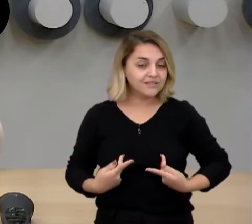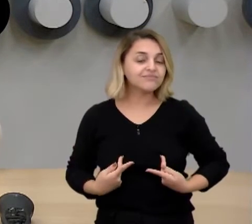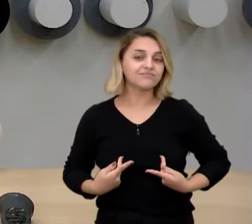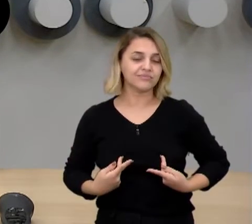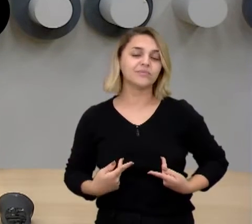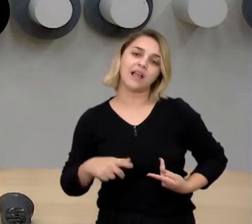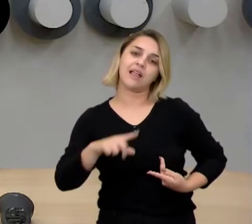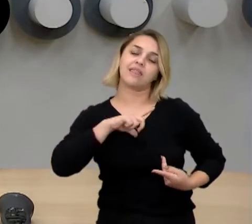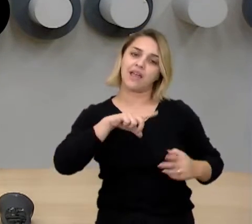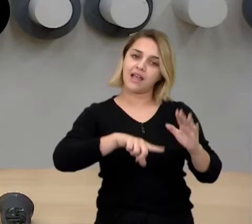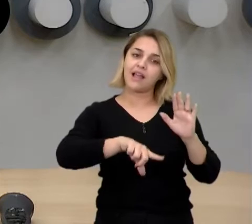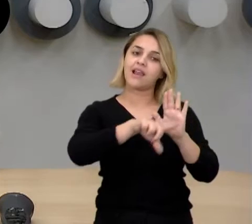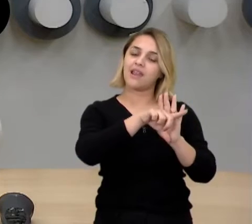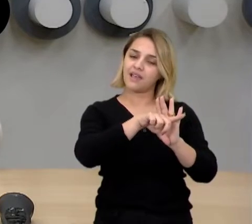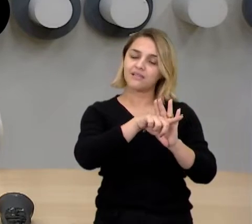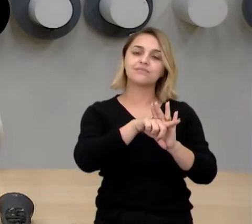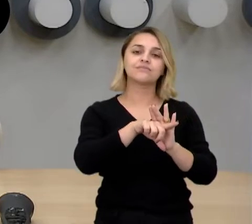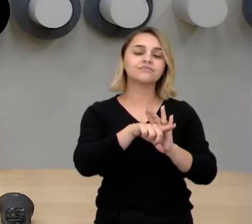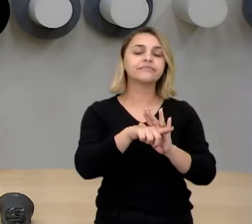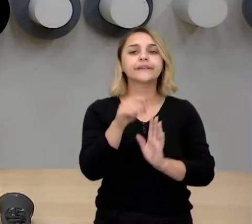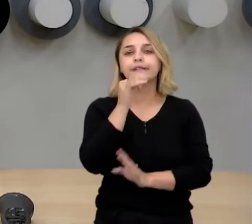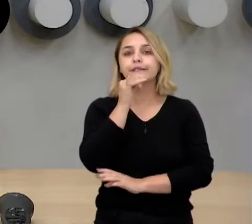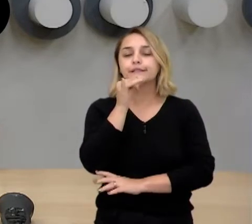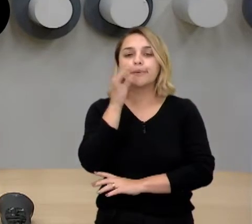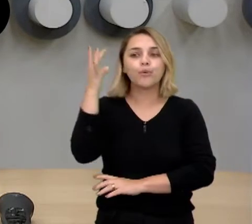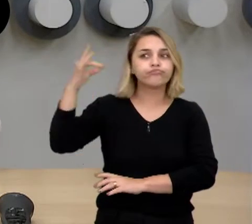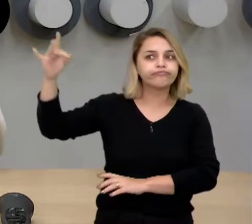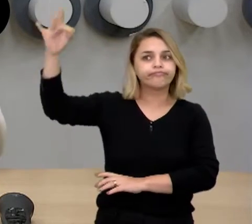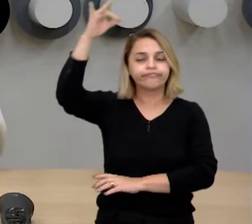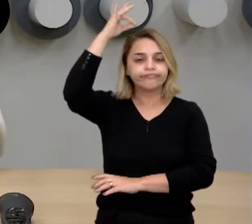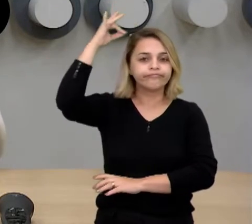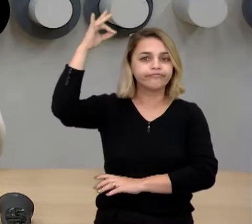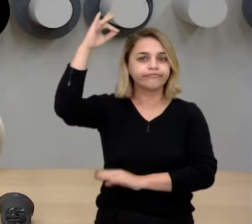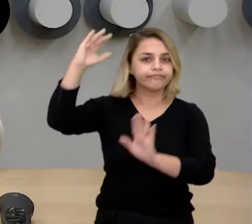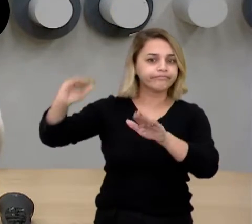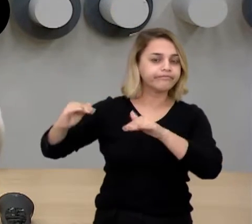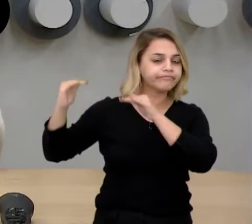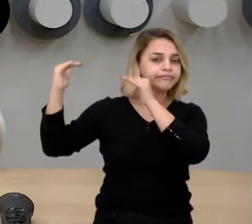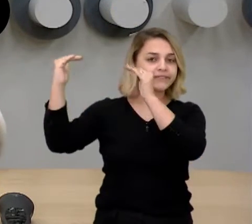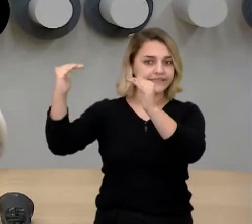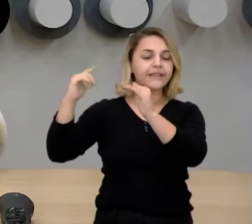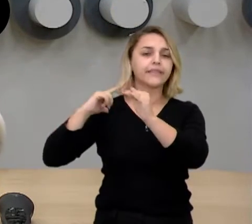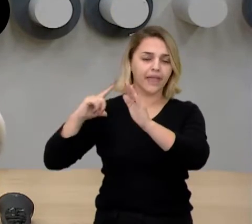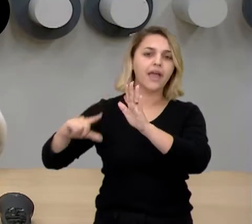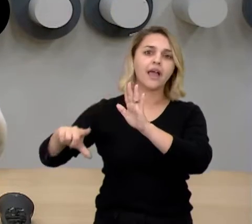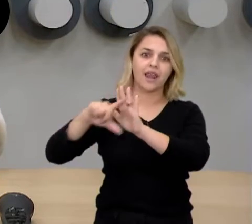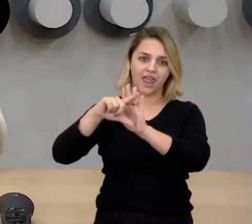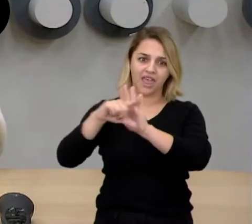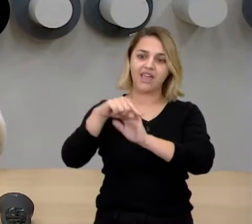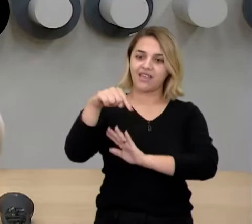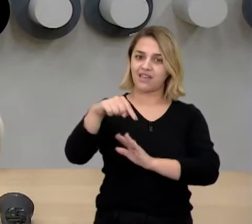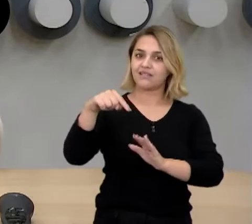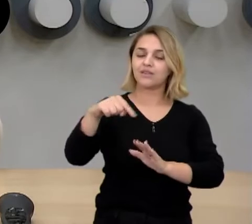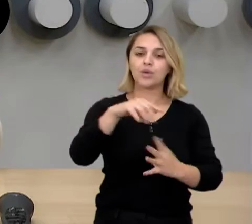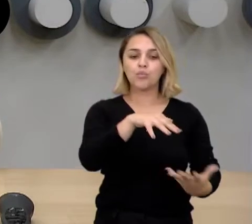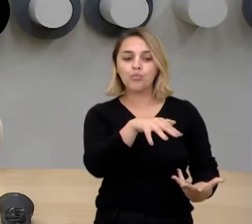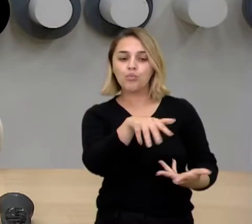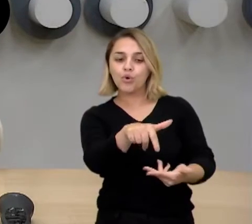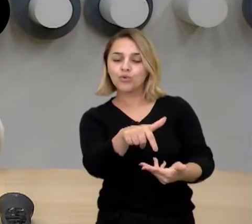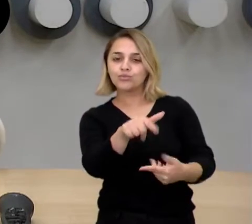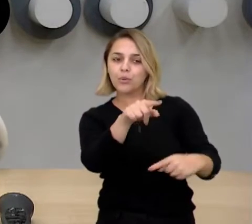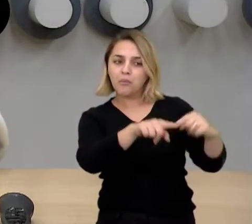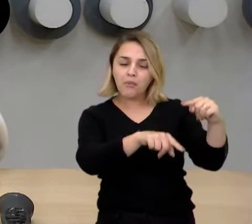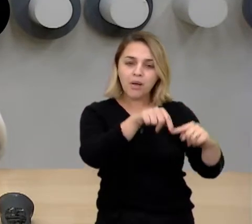A divindade, por exemplo, possui suas leis. O mundo material possui suas leis.